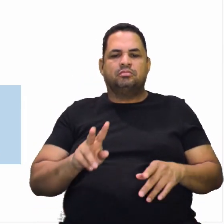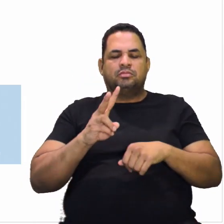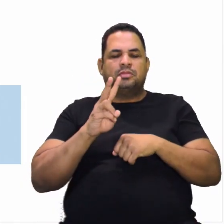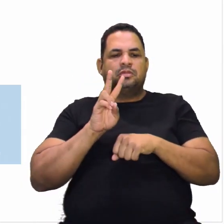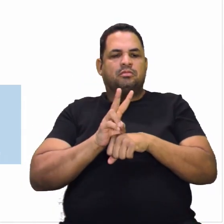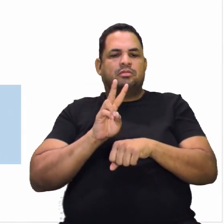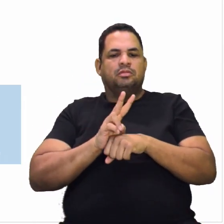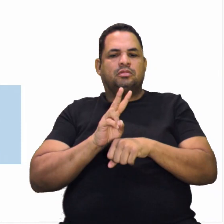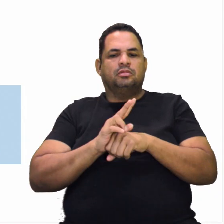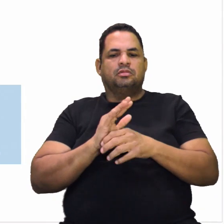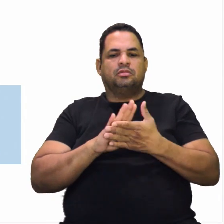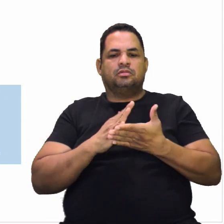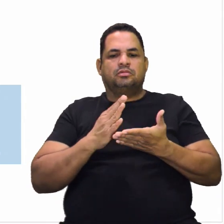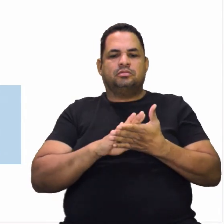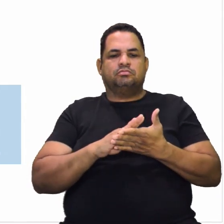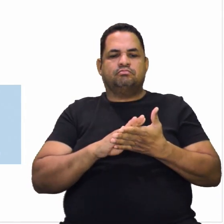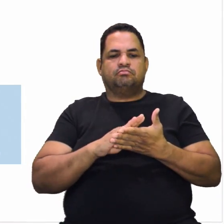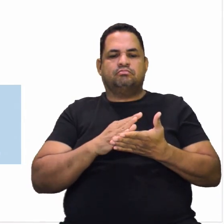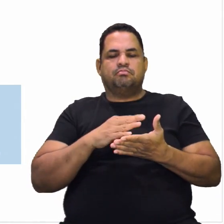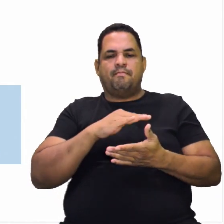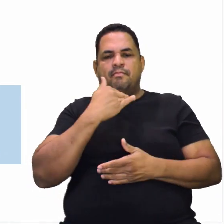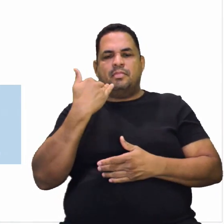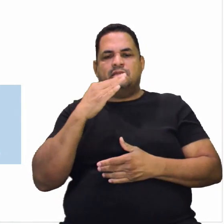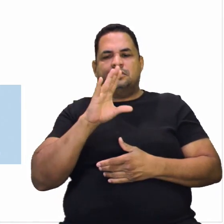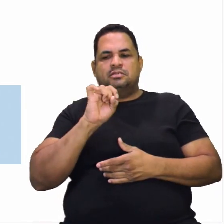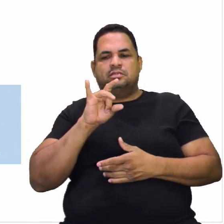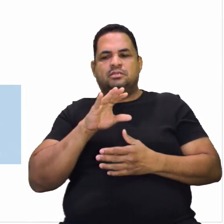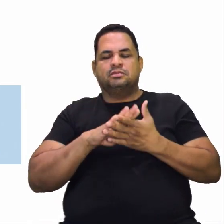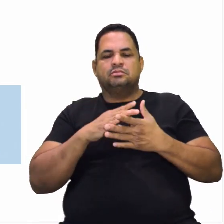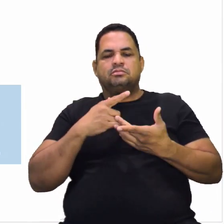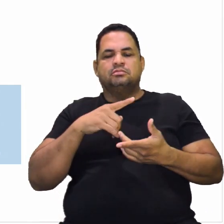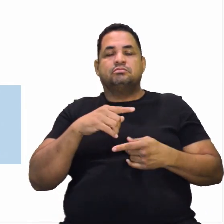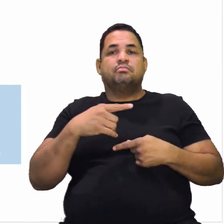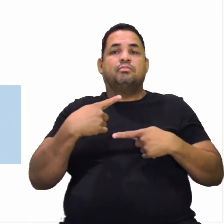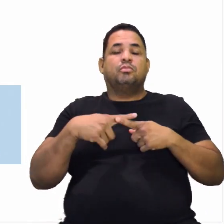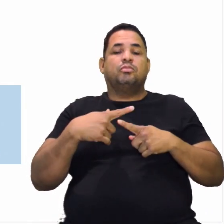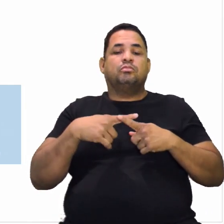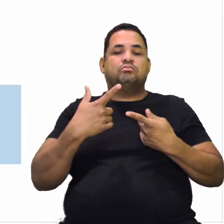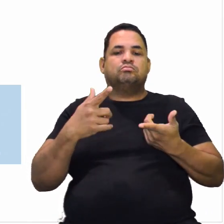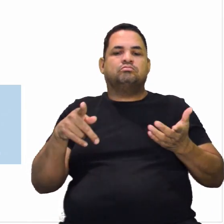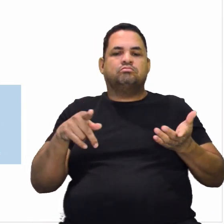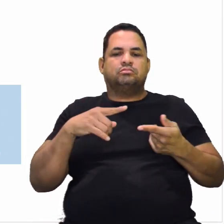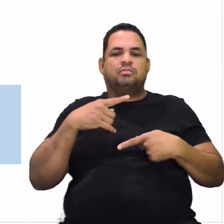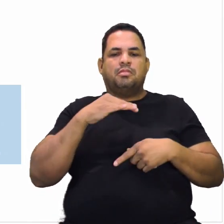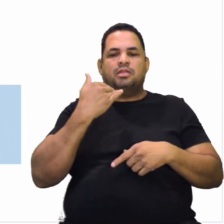da família. Ele vai matar Sete, porque Sete tinha matado o seu pai,